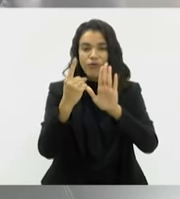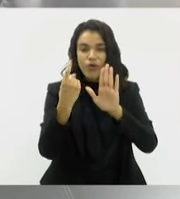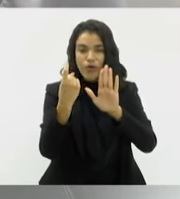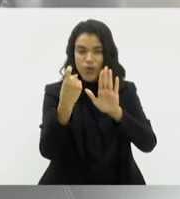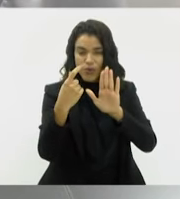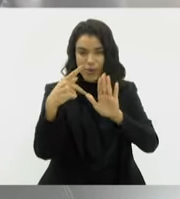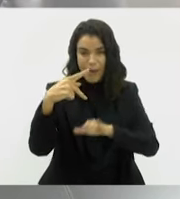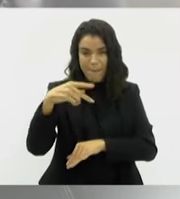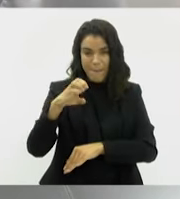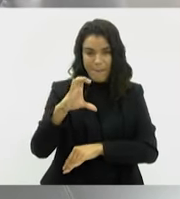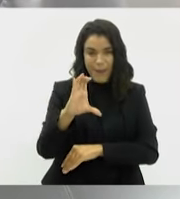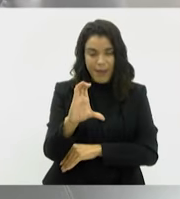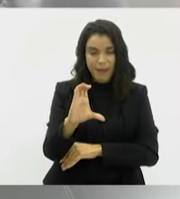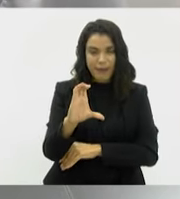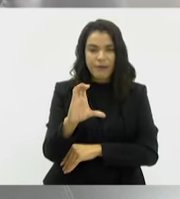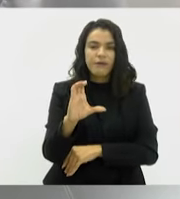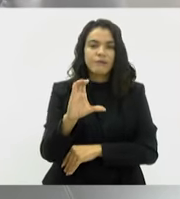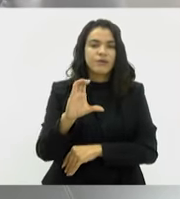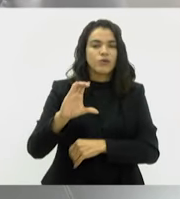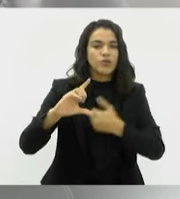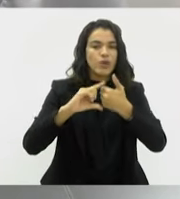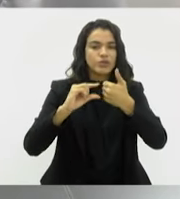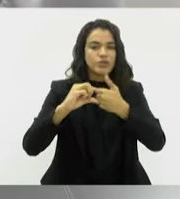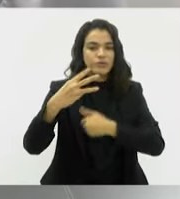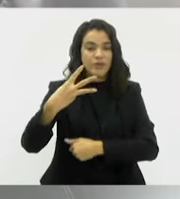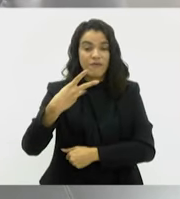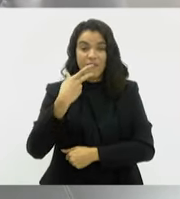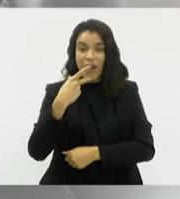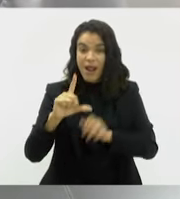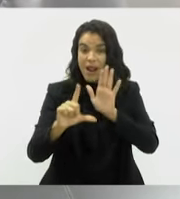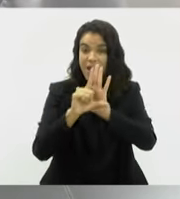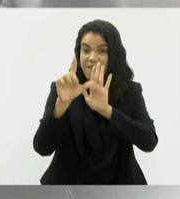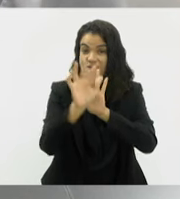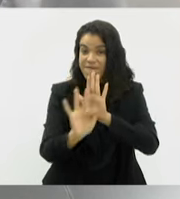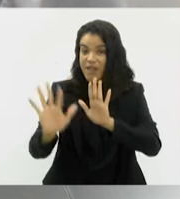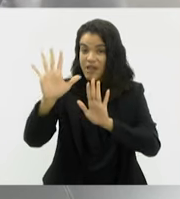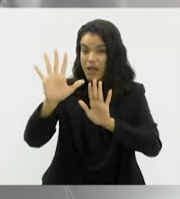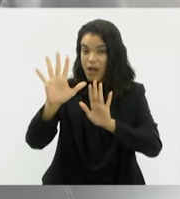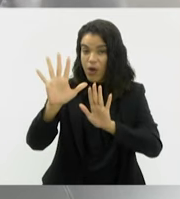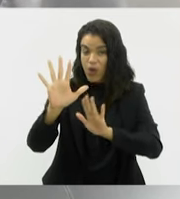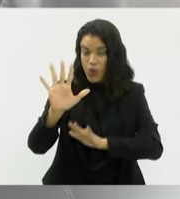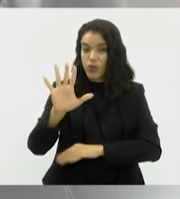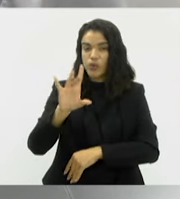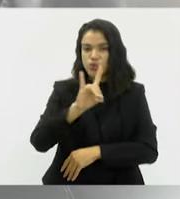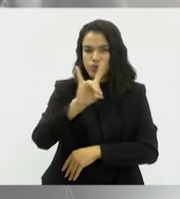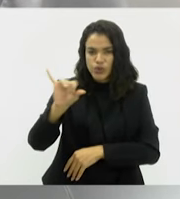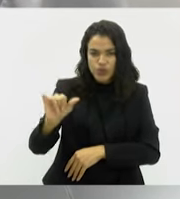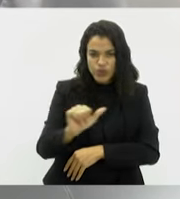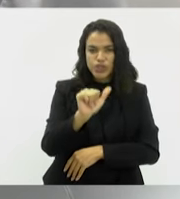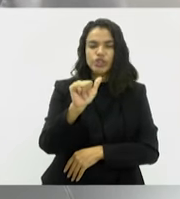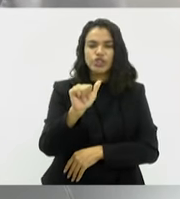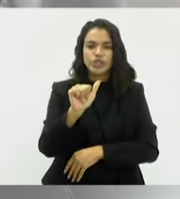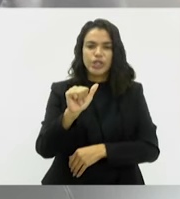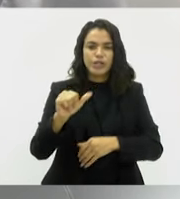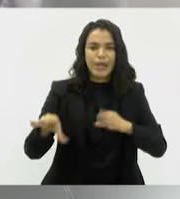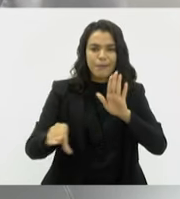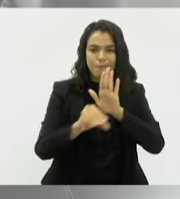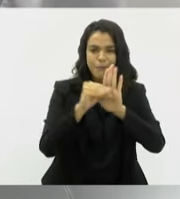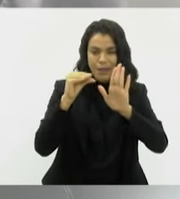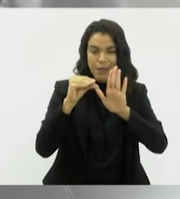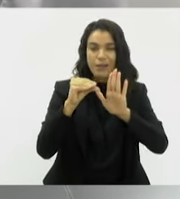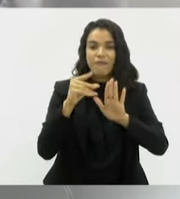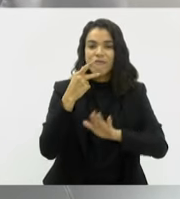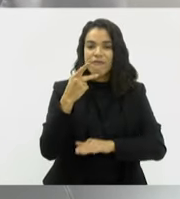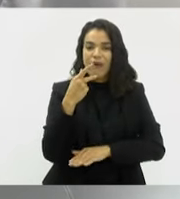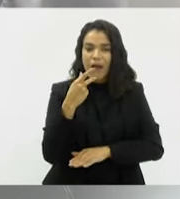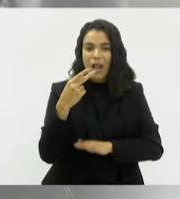da PEC, logo após o artigo 3º, fala lá: a legislação federal em vigor na data da promulgação desta emenda constitucional, que veicule